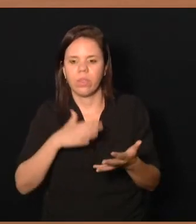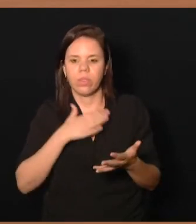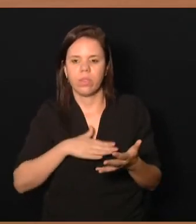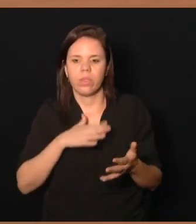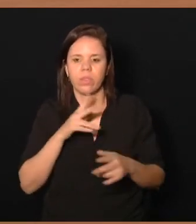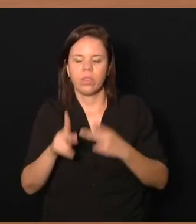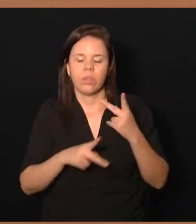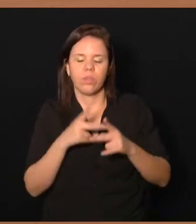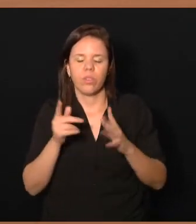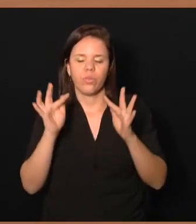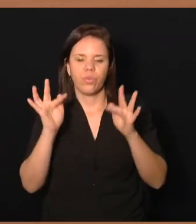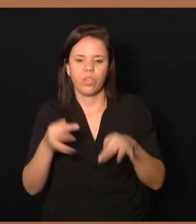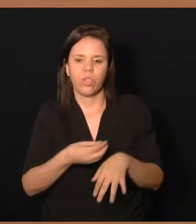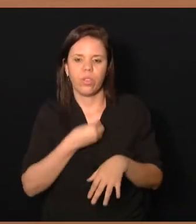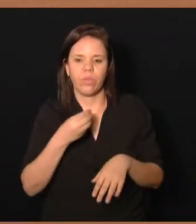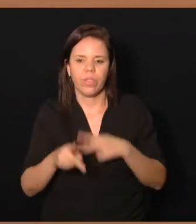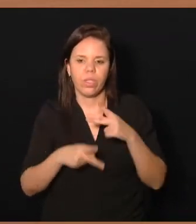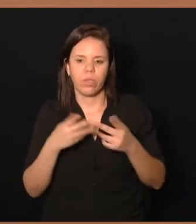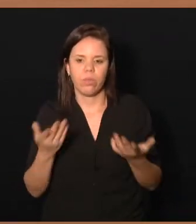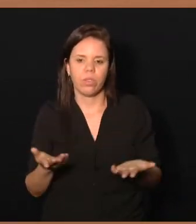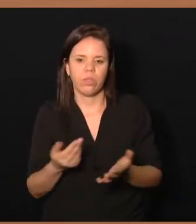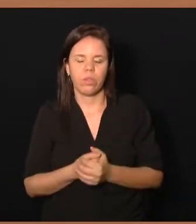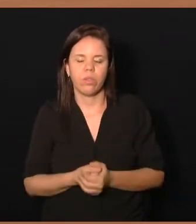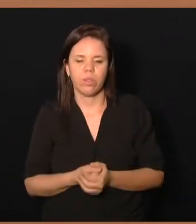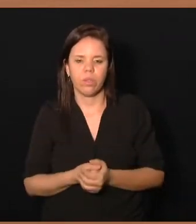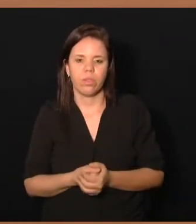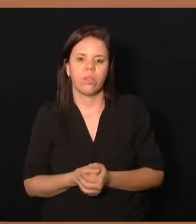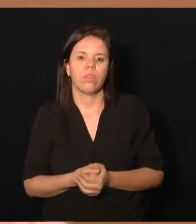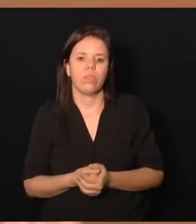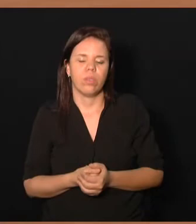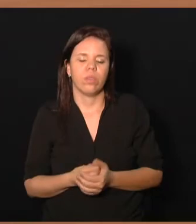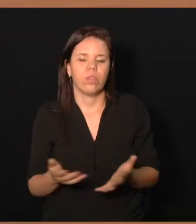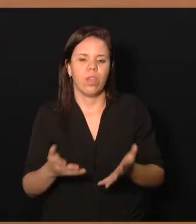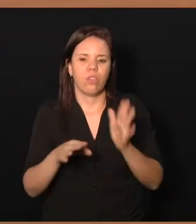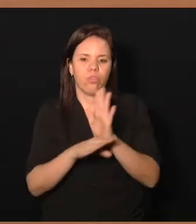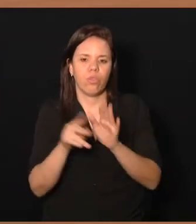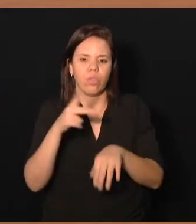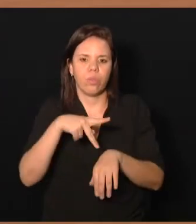pelo menos no final da vida dessas pessoas que construíram esse país.